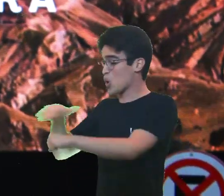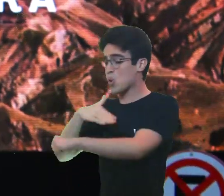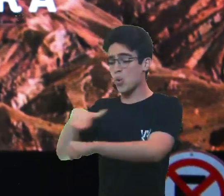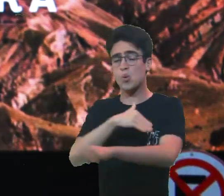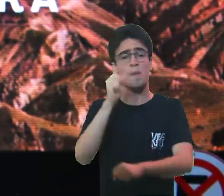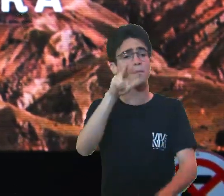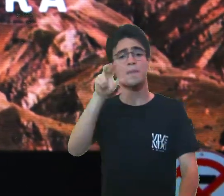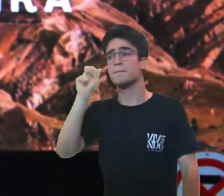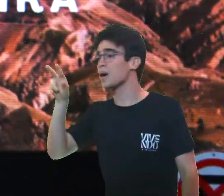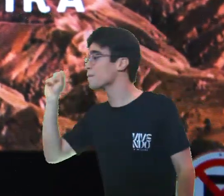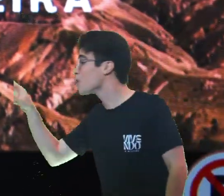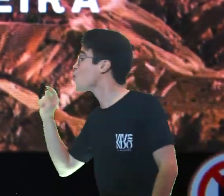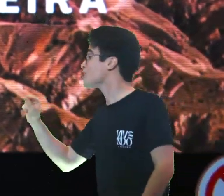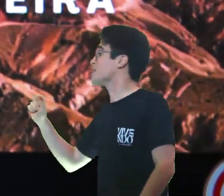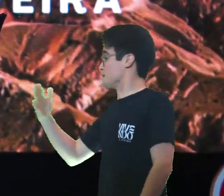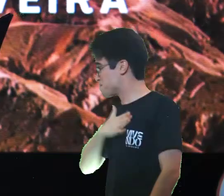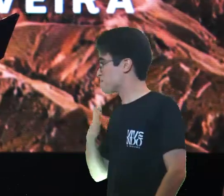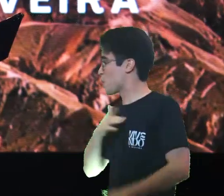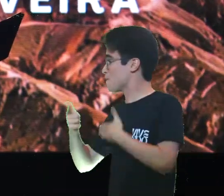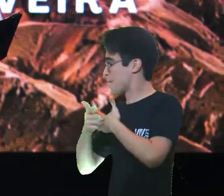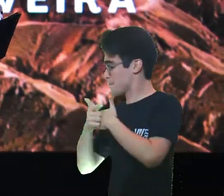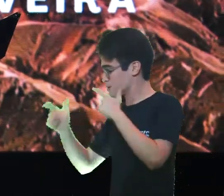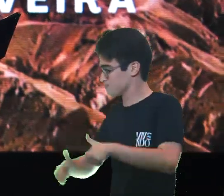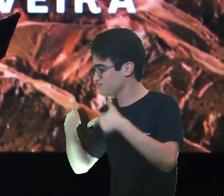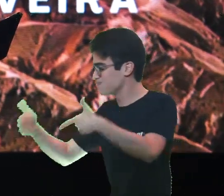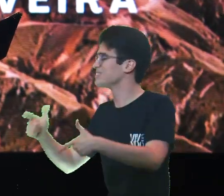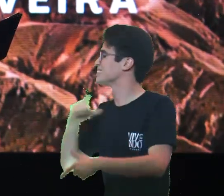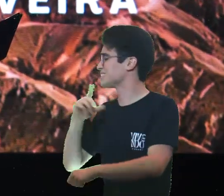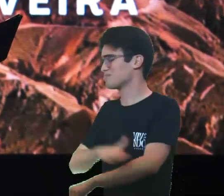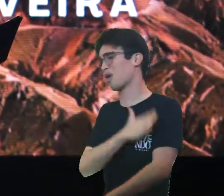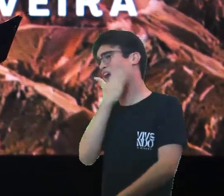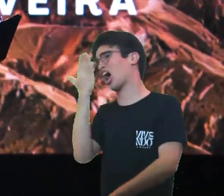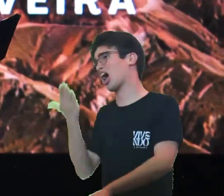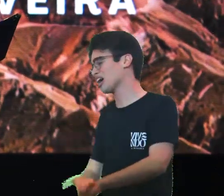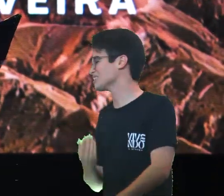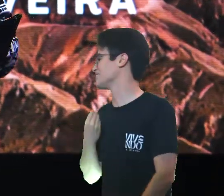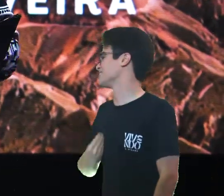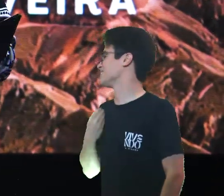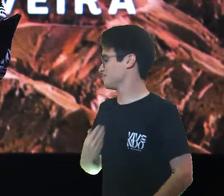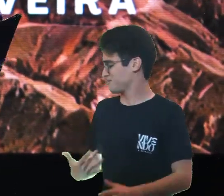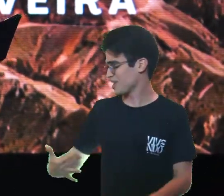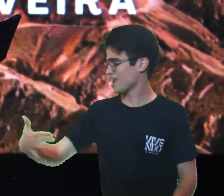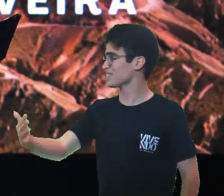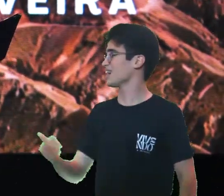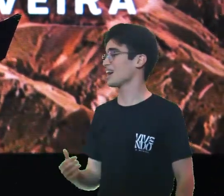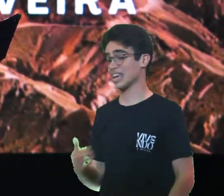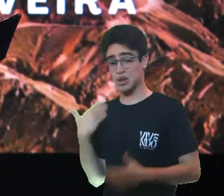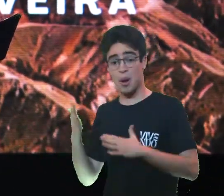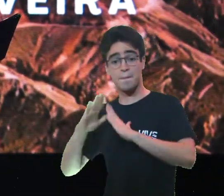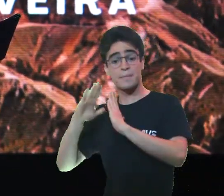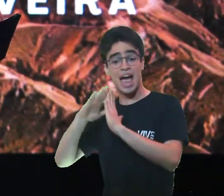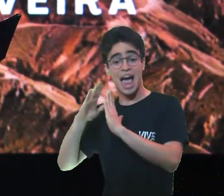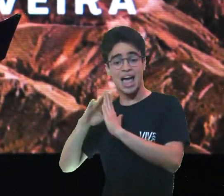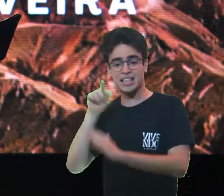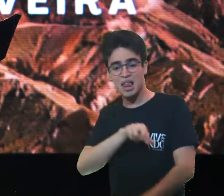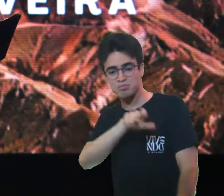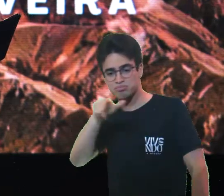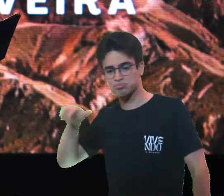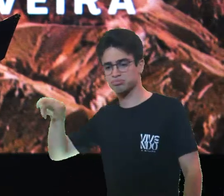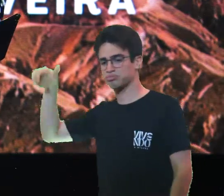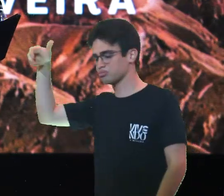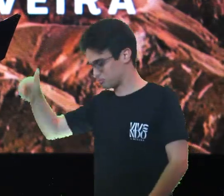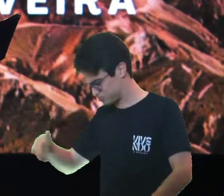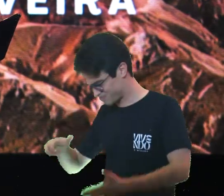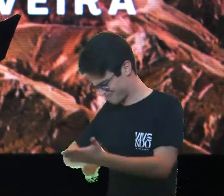há serviço para mim, para uma vida inteira. Ele sobe as escadas da sua casa, se coloca de